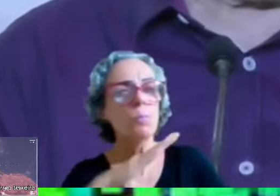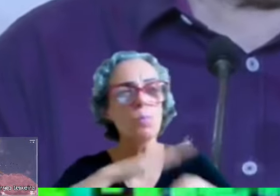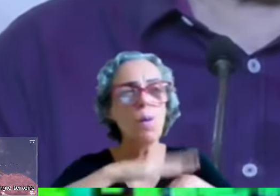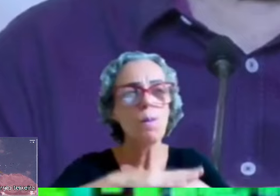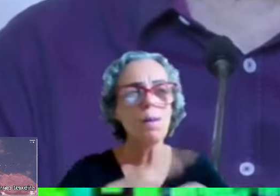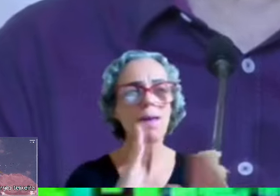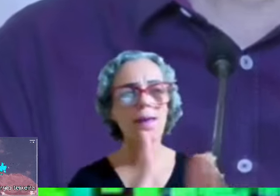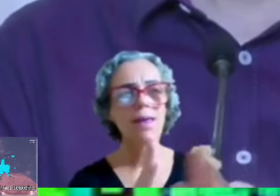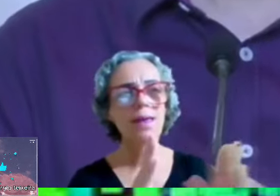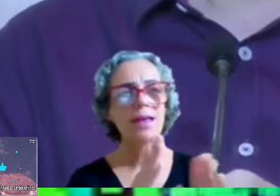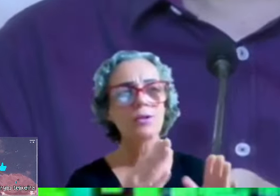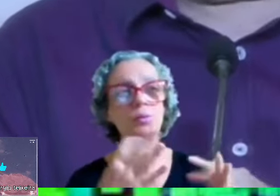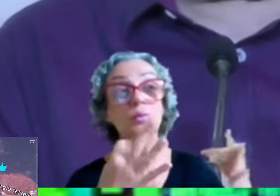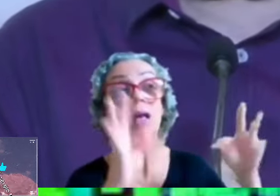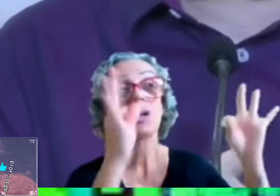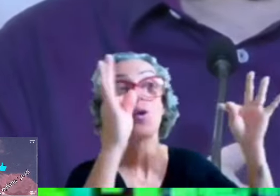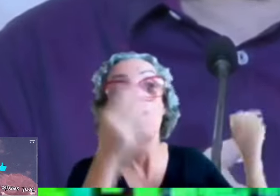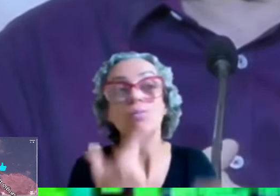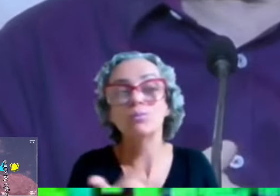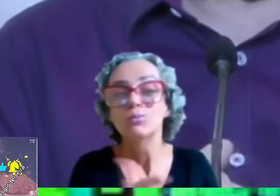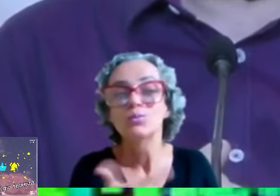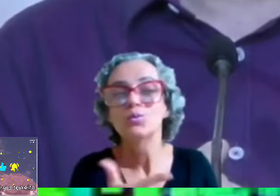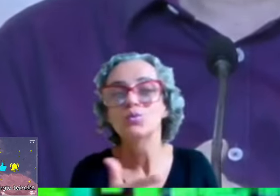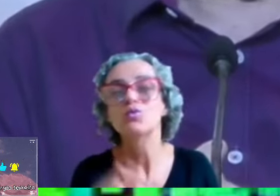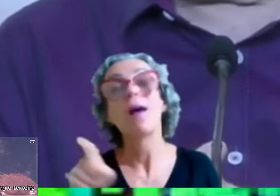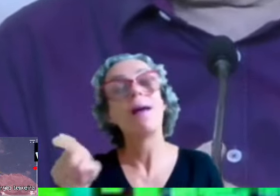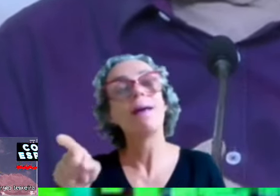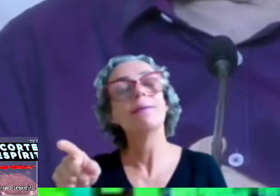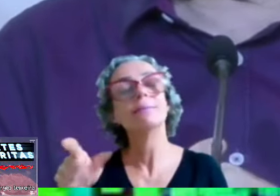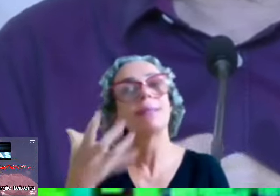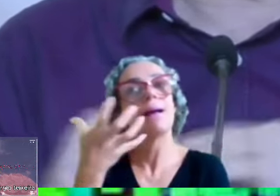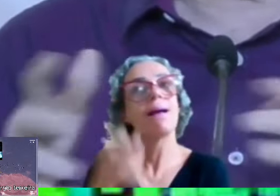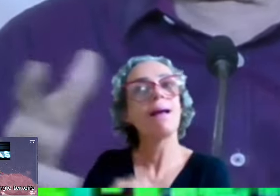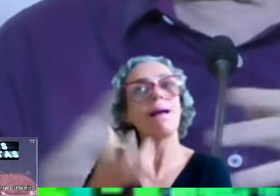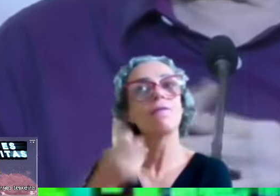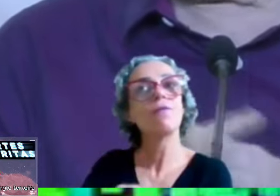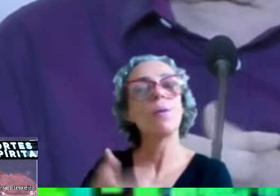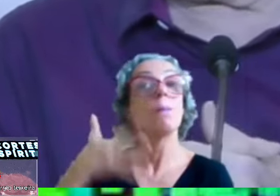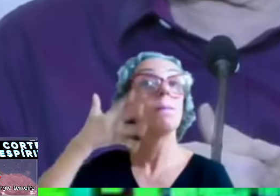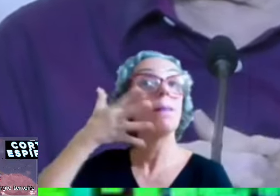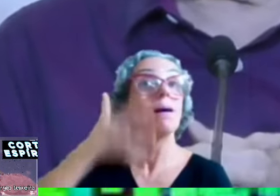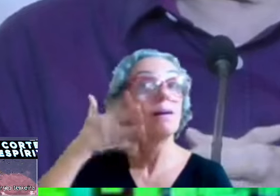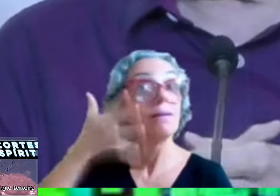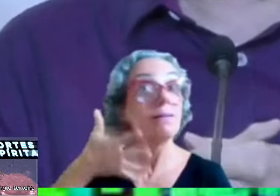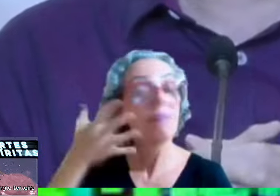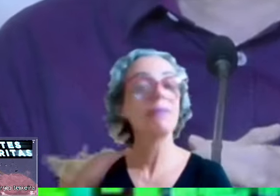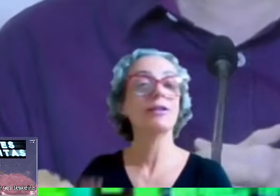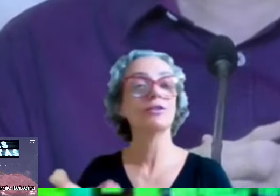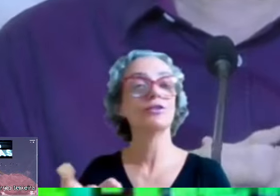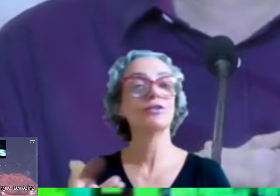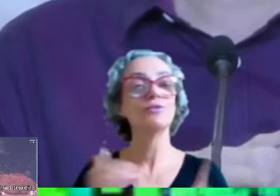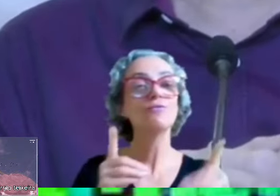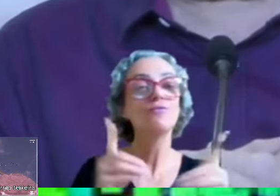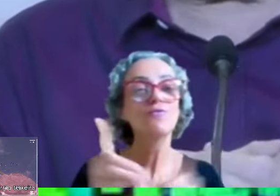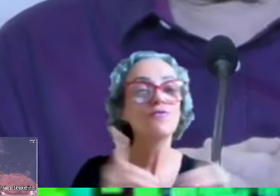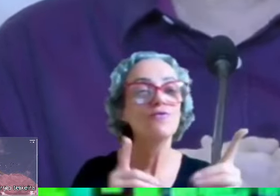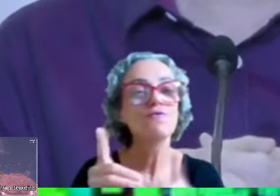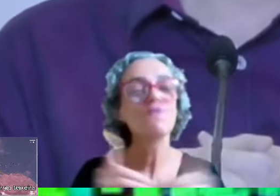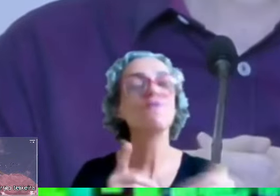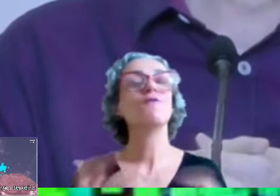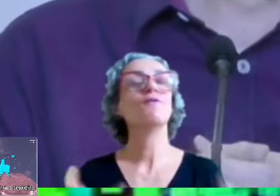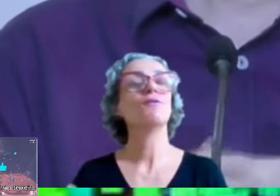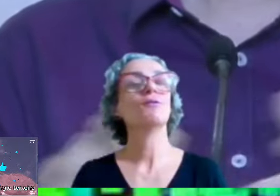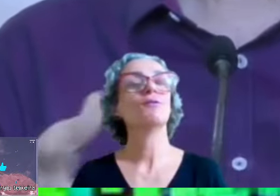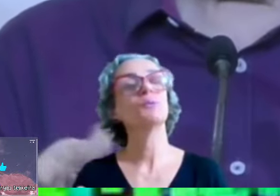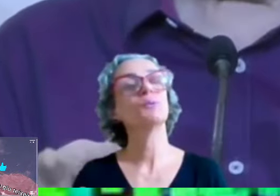as palestras, os diálogos, as entrevistas que realizávamos em cada cidade que